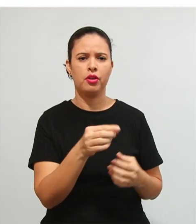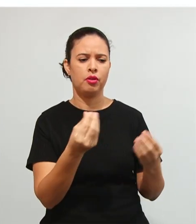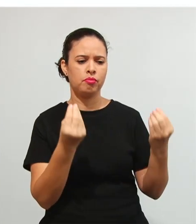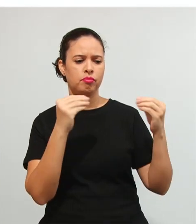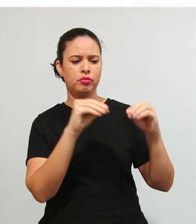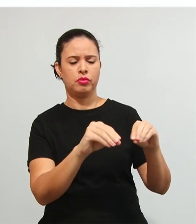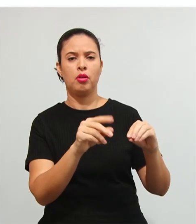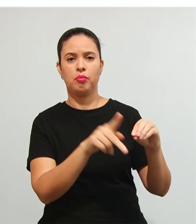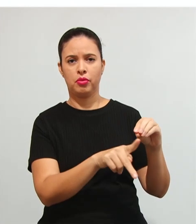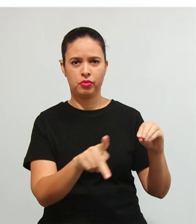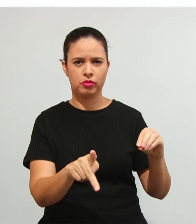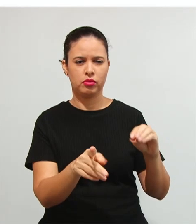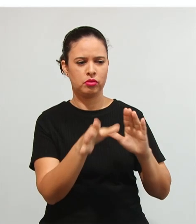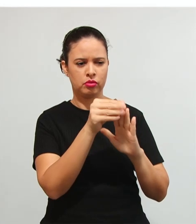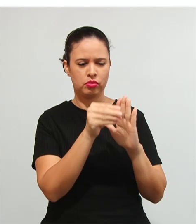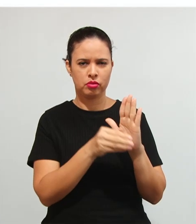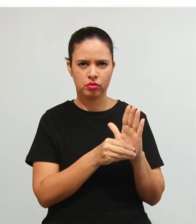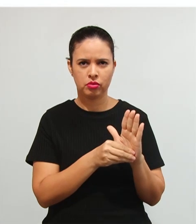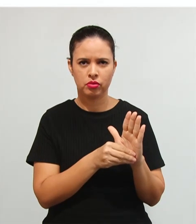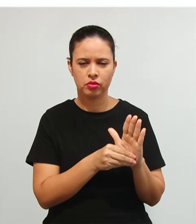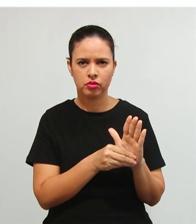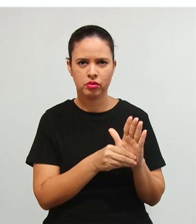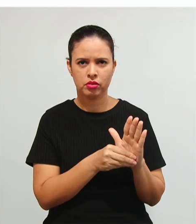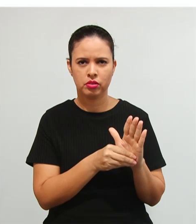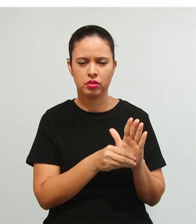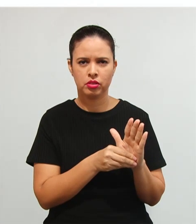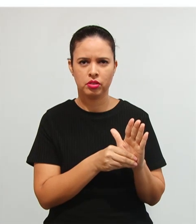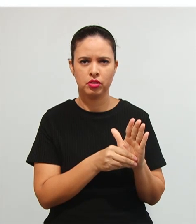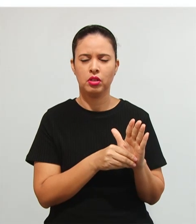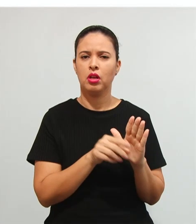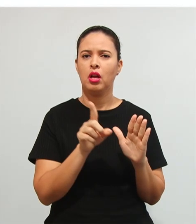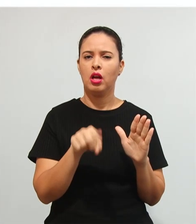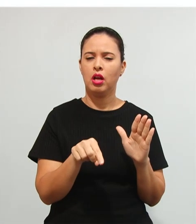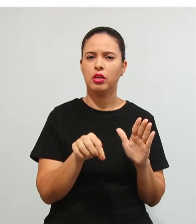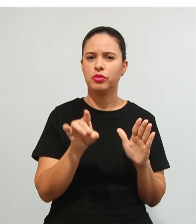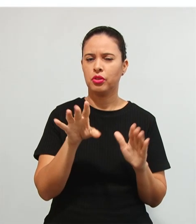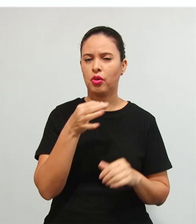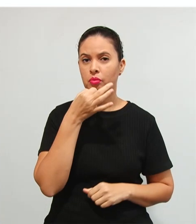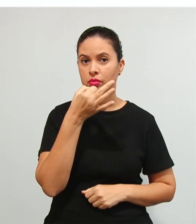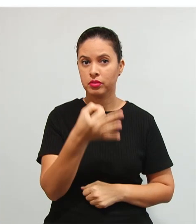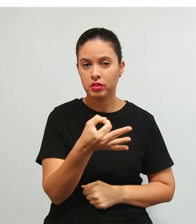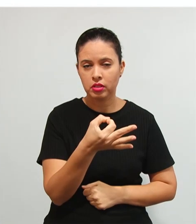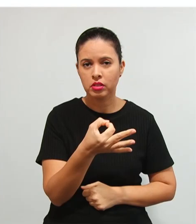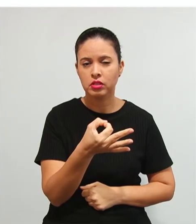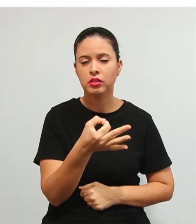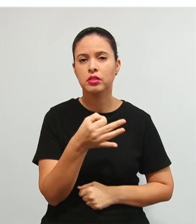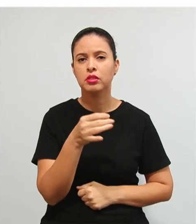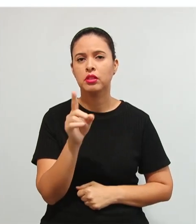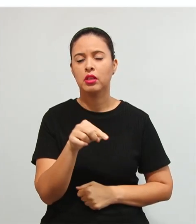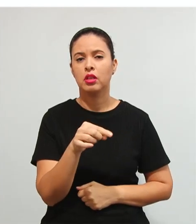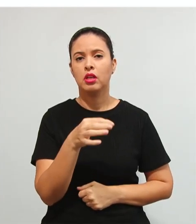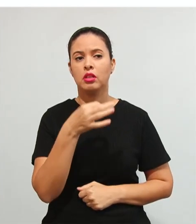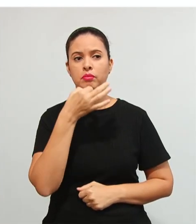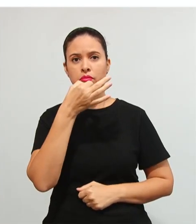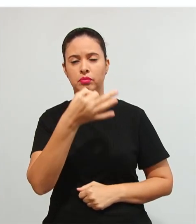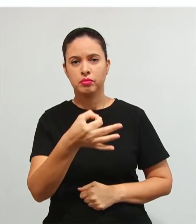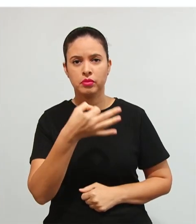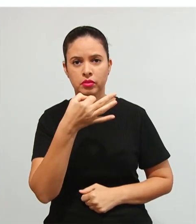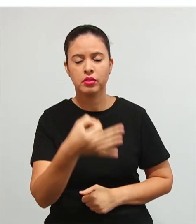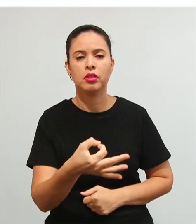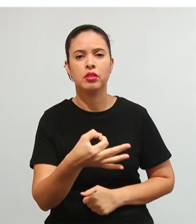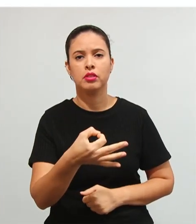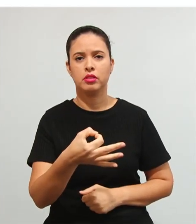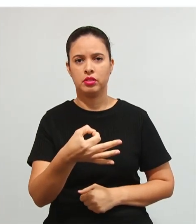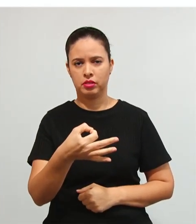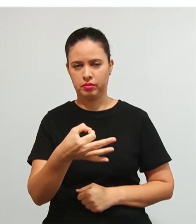sobre o determinado conteúdo. Então, a ideia não é publicar comentários, é que sejam críticos, desenvolver